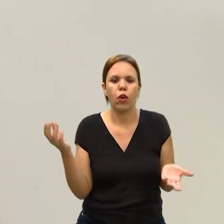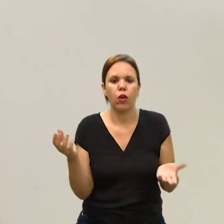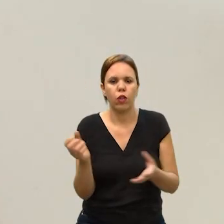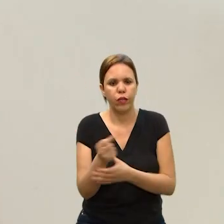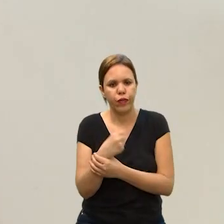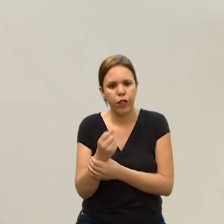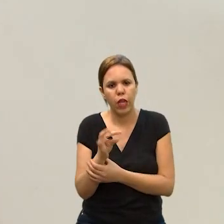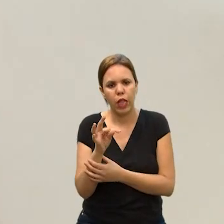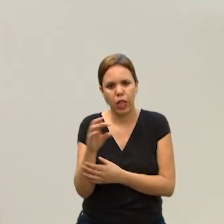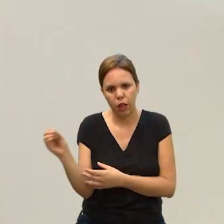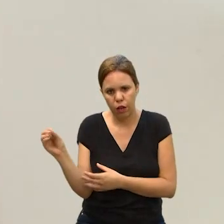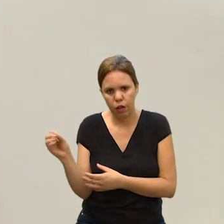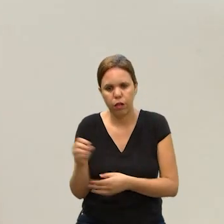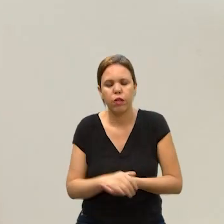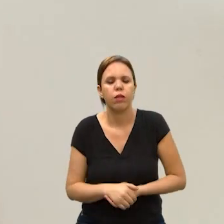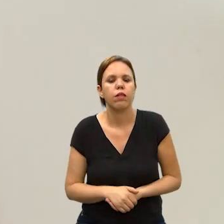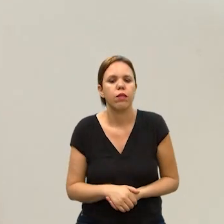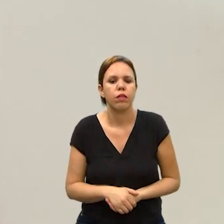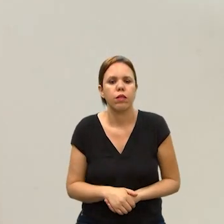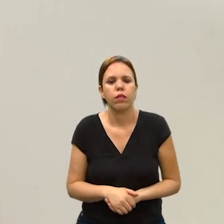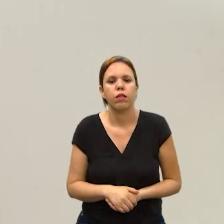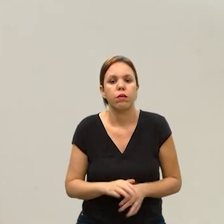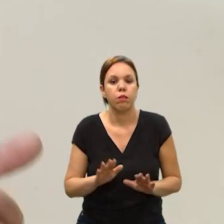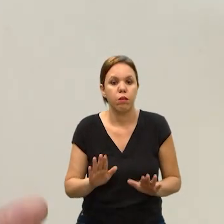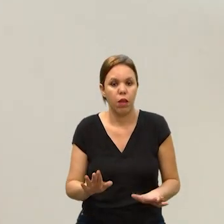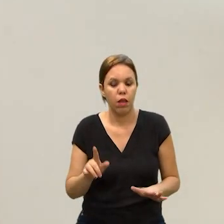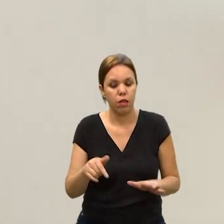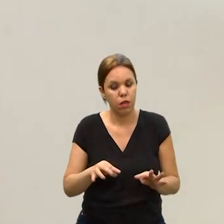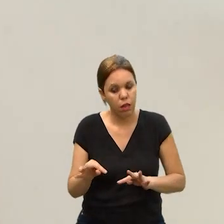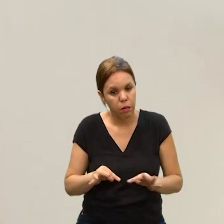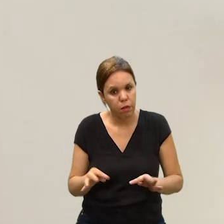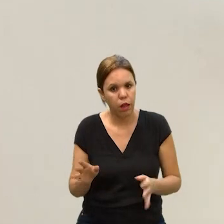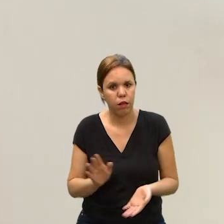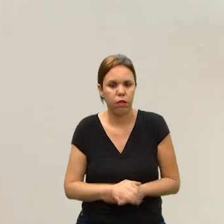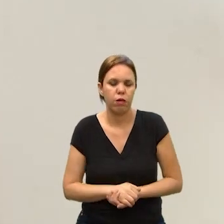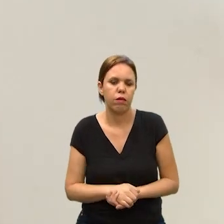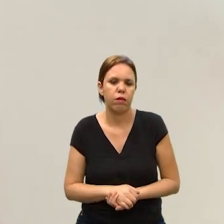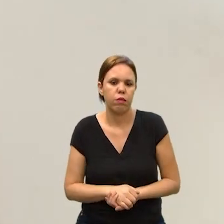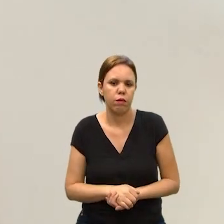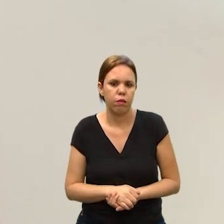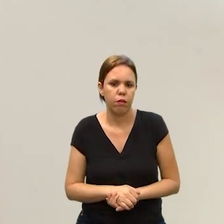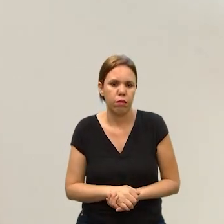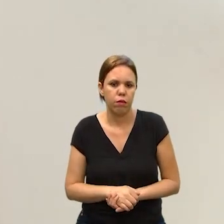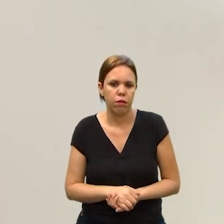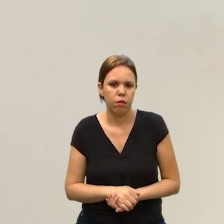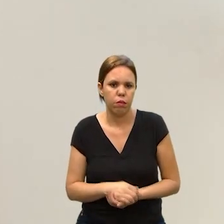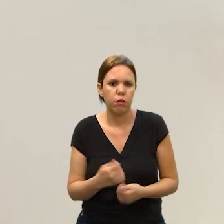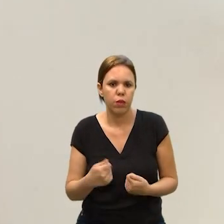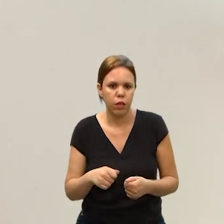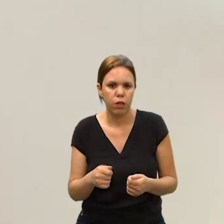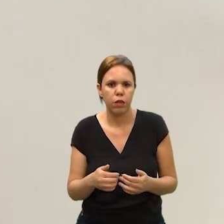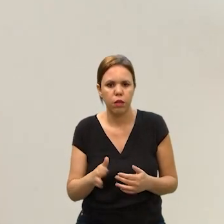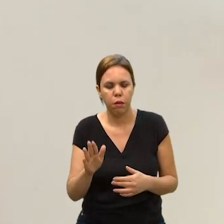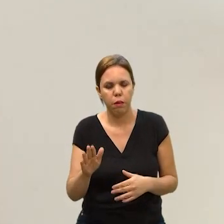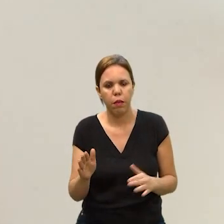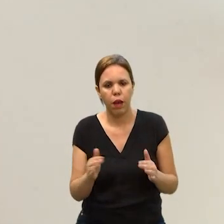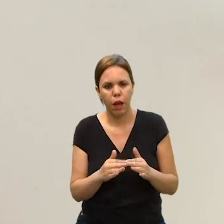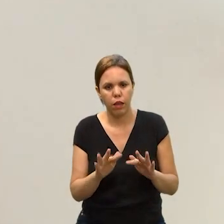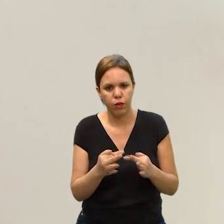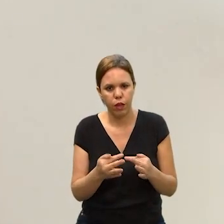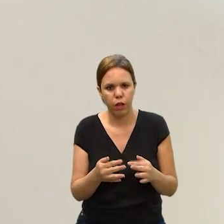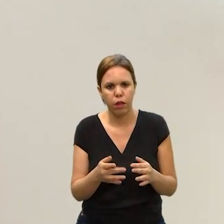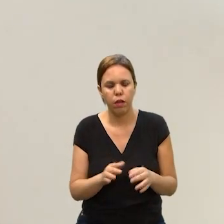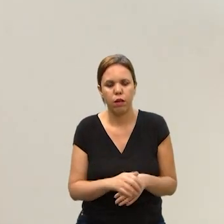esse tratamento ele tem que se estender para casa, para os pais, para os familiares fazerem isso com as